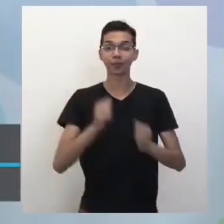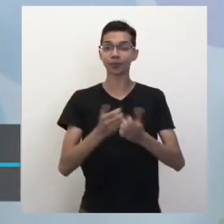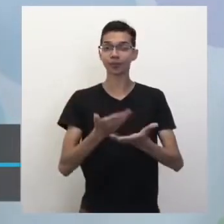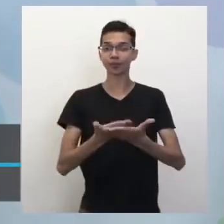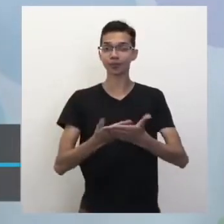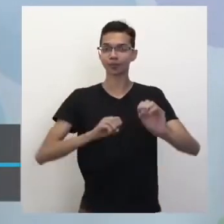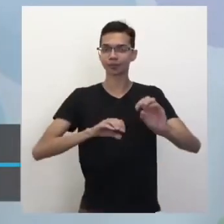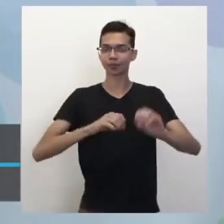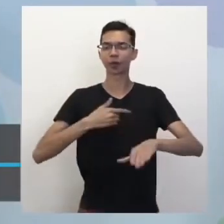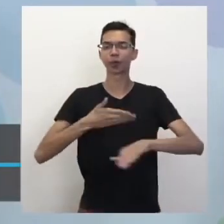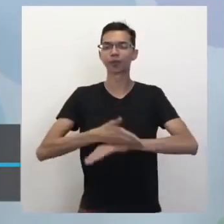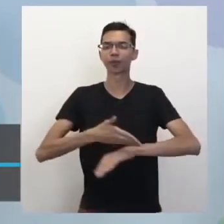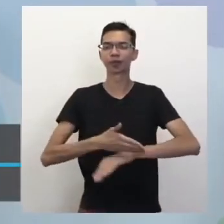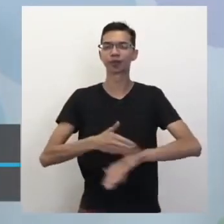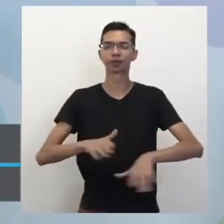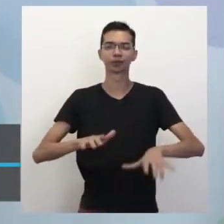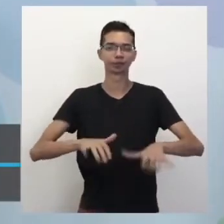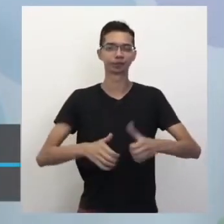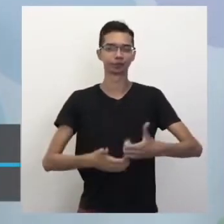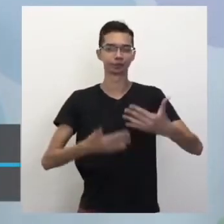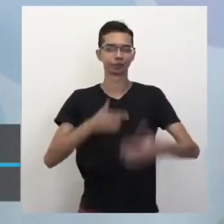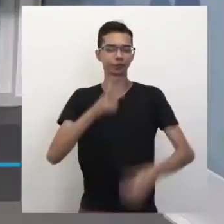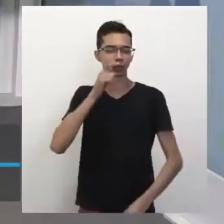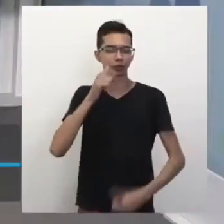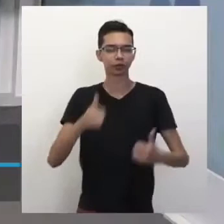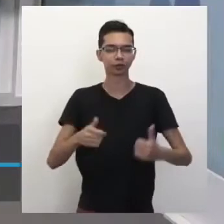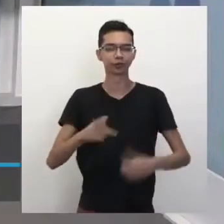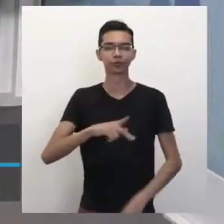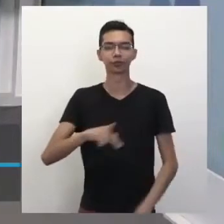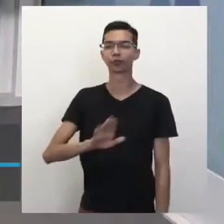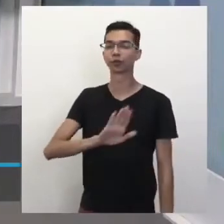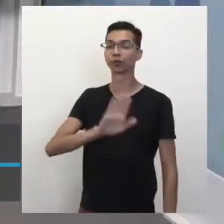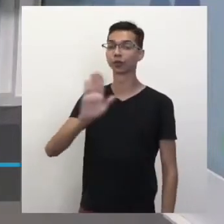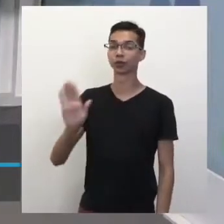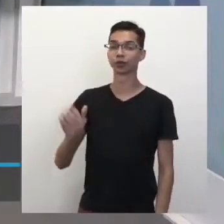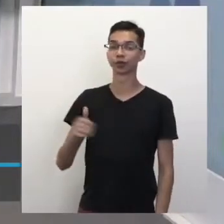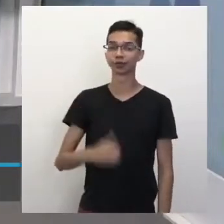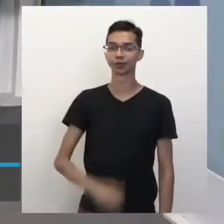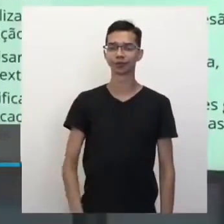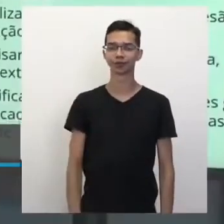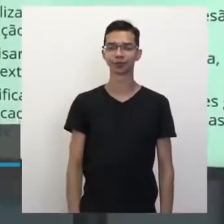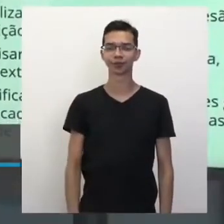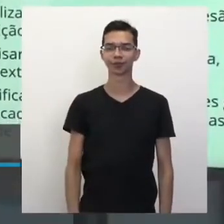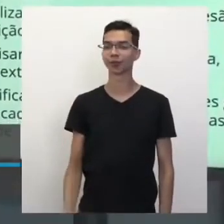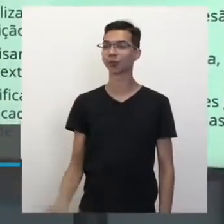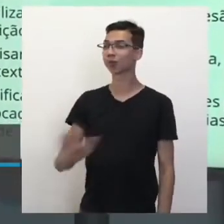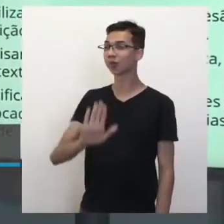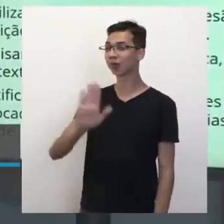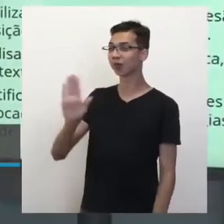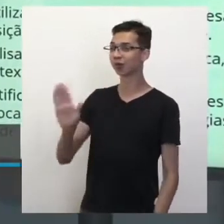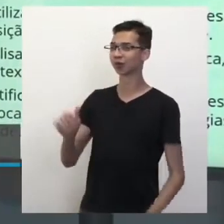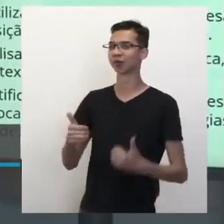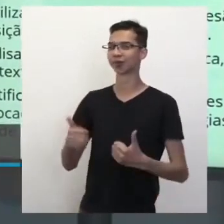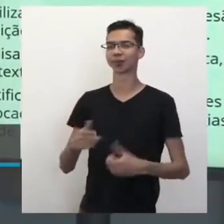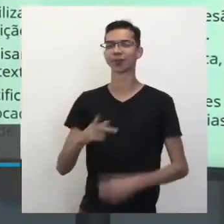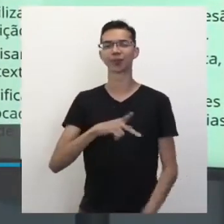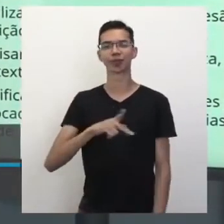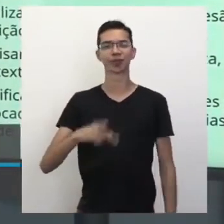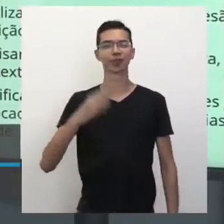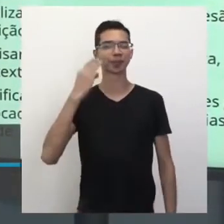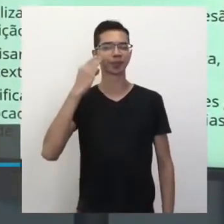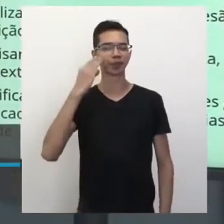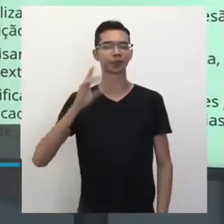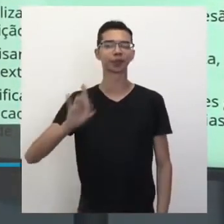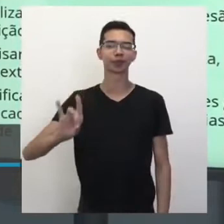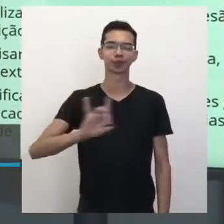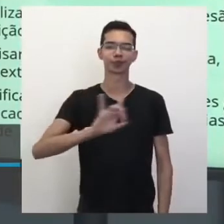vou participar com vocês aqui no chat, tá? Olá, professora. Olá, professor Mauro, olá, estudante, professores, professoras